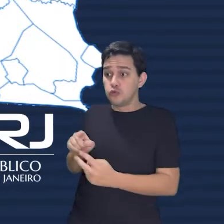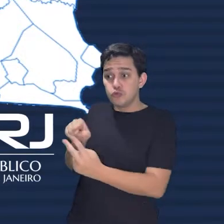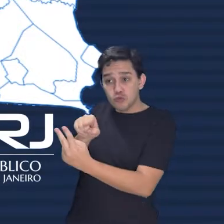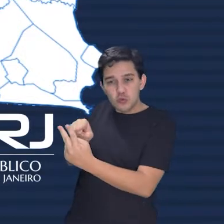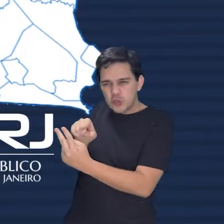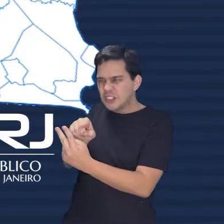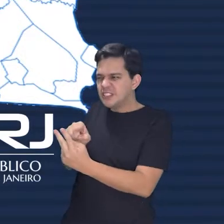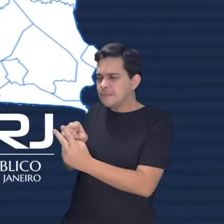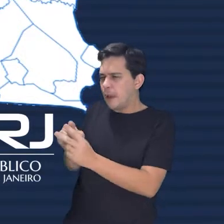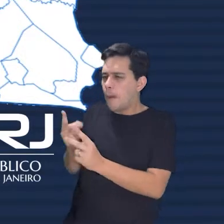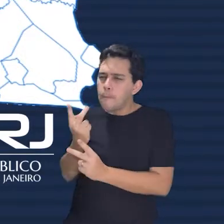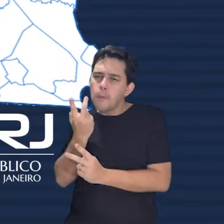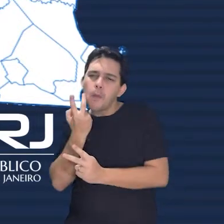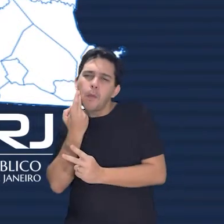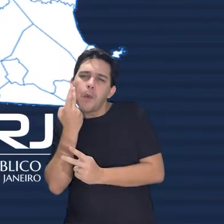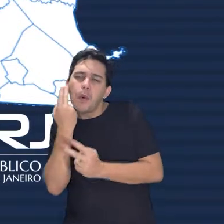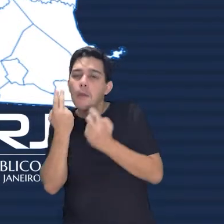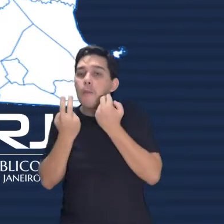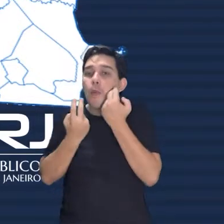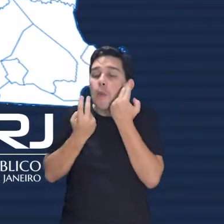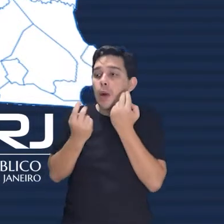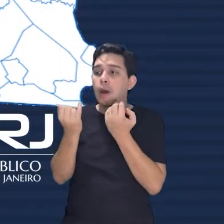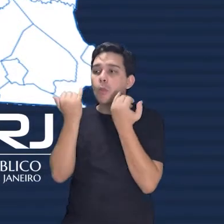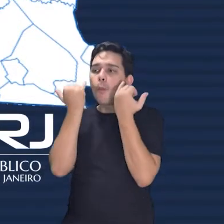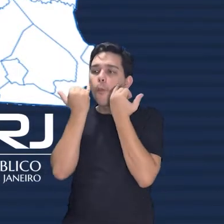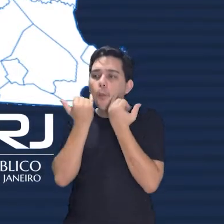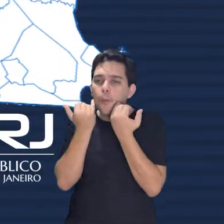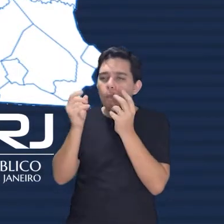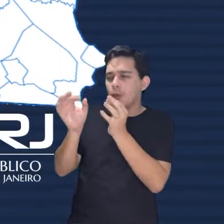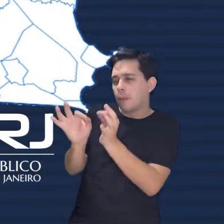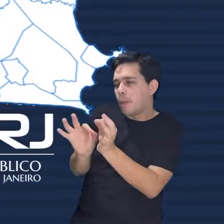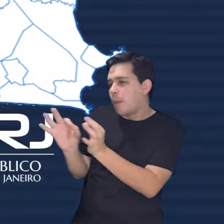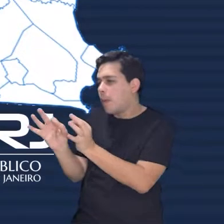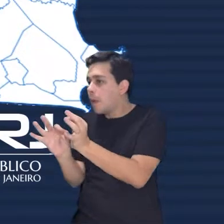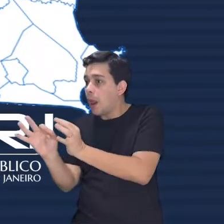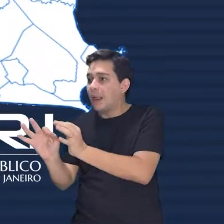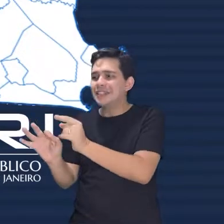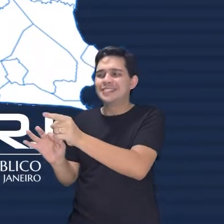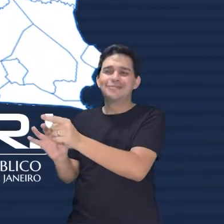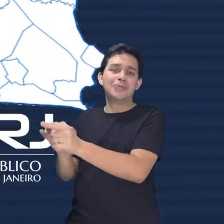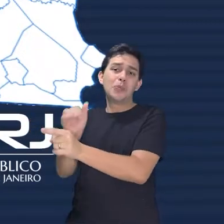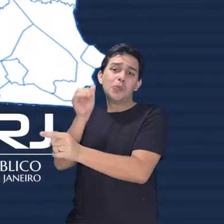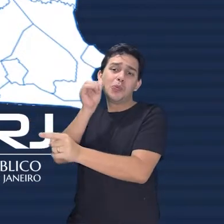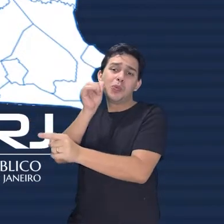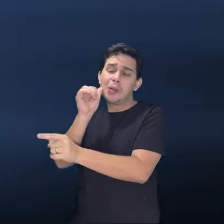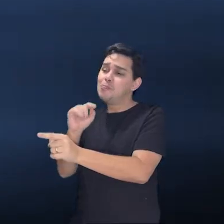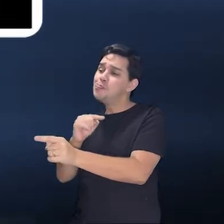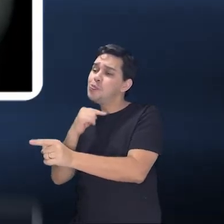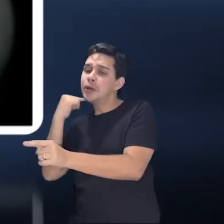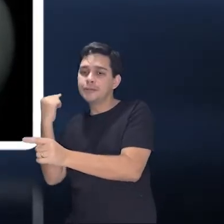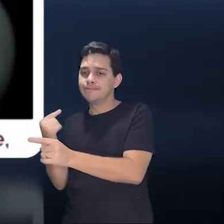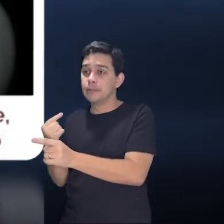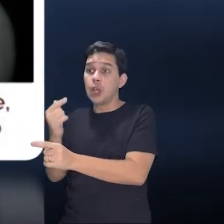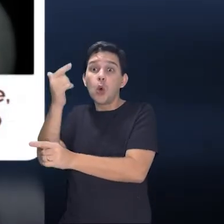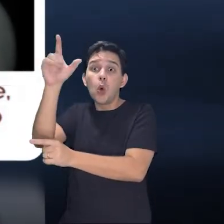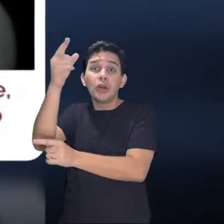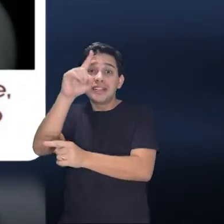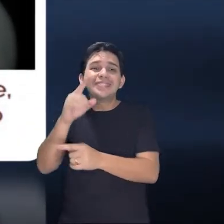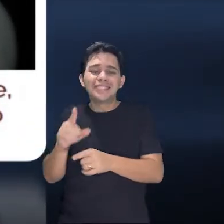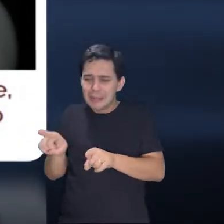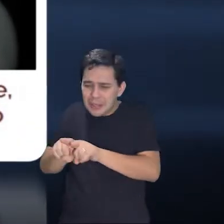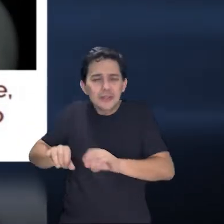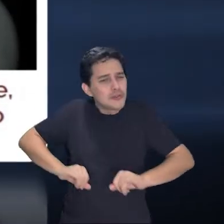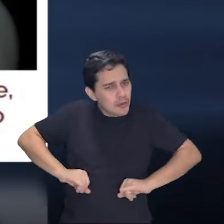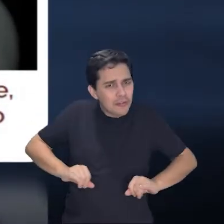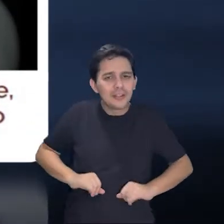janeiro e, desde então, outras vítimas da dupla já entraram em contato com as autoridades. A investigação teve início a